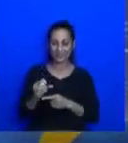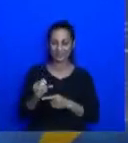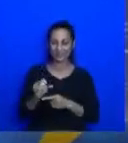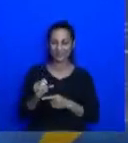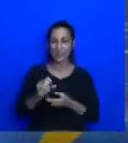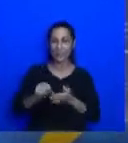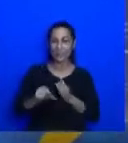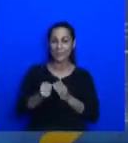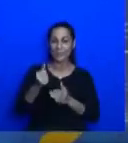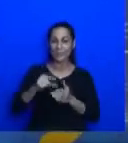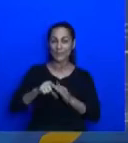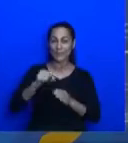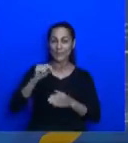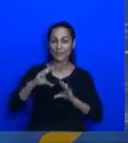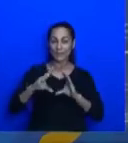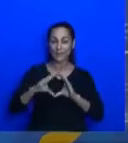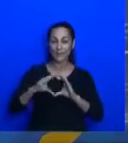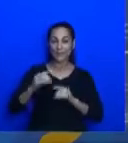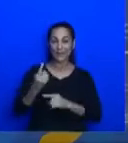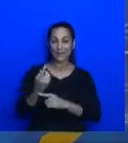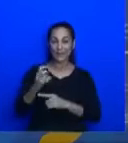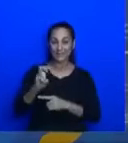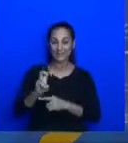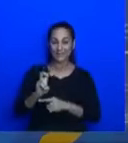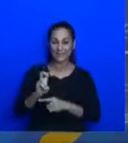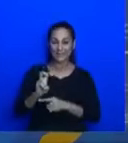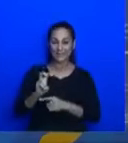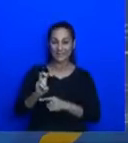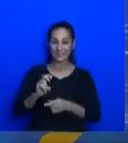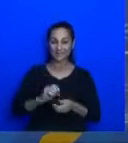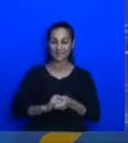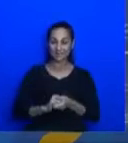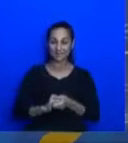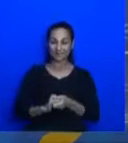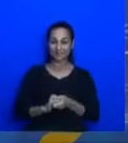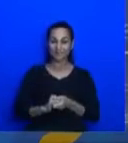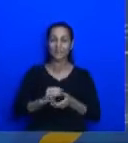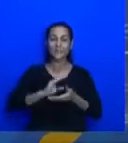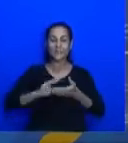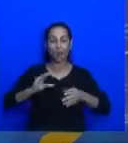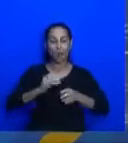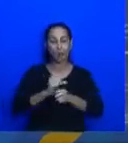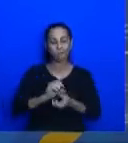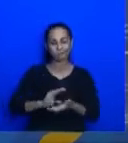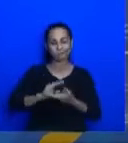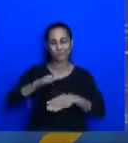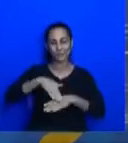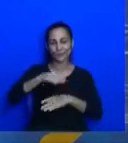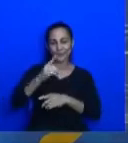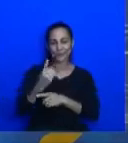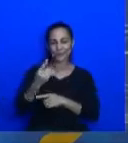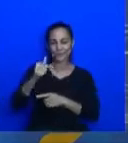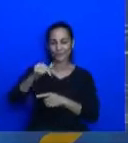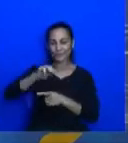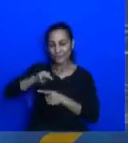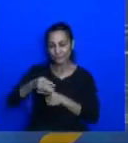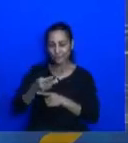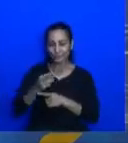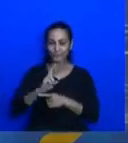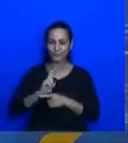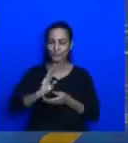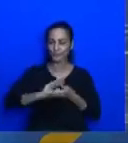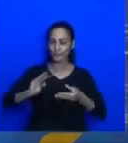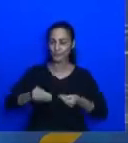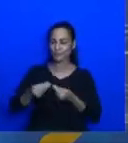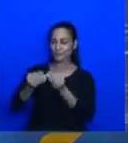6.319. Primeira bola sorteada, número 15. Bola 15. Prêmio acumulado em mais de R$ 17 milhões.